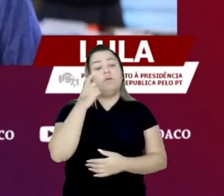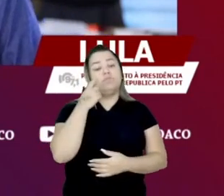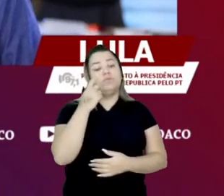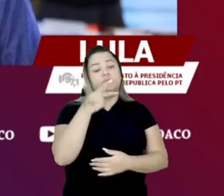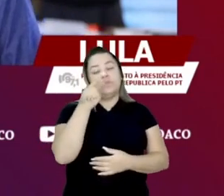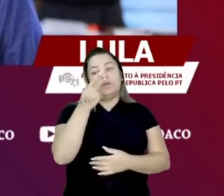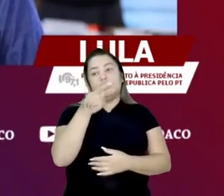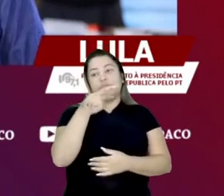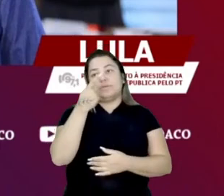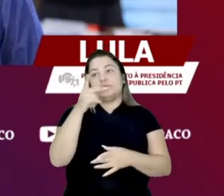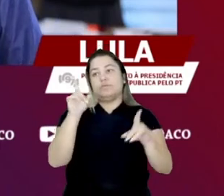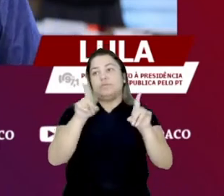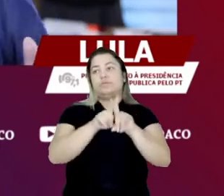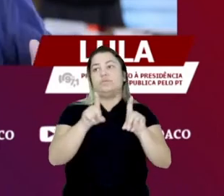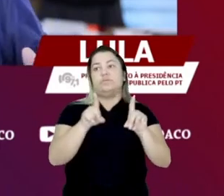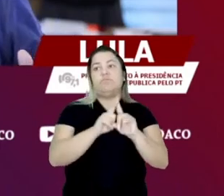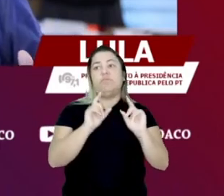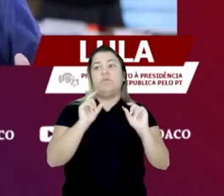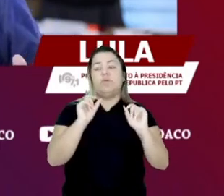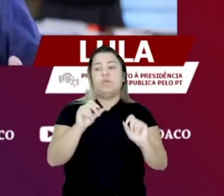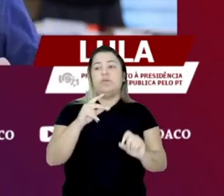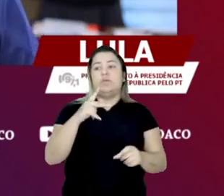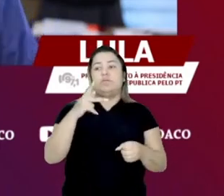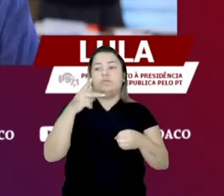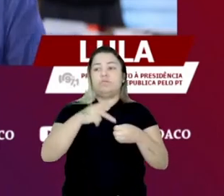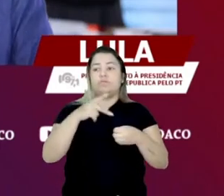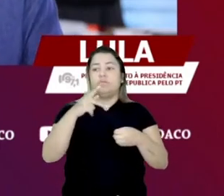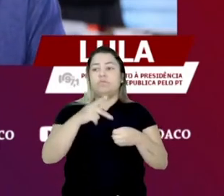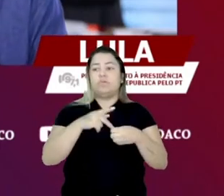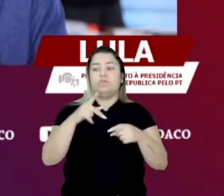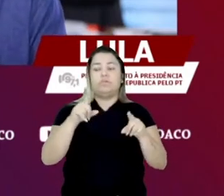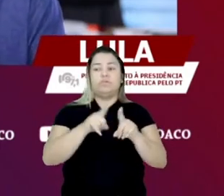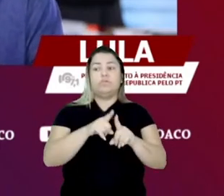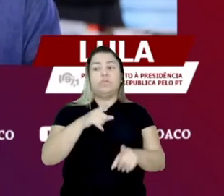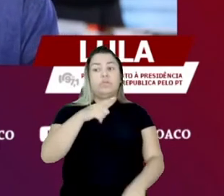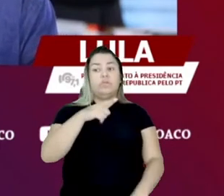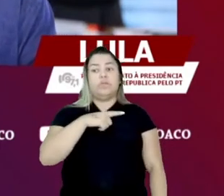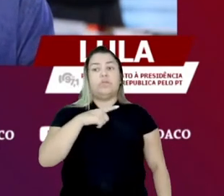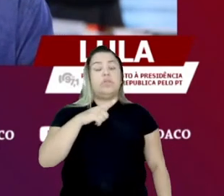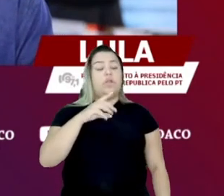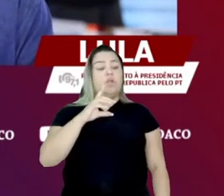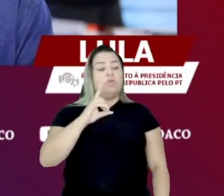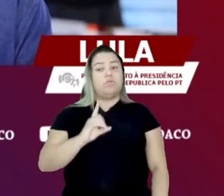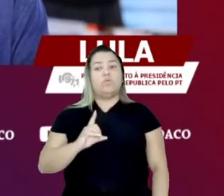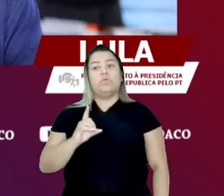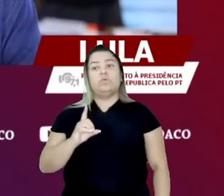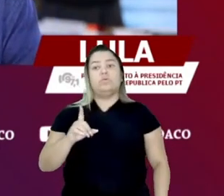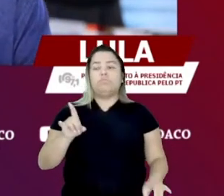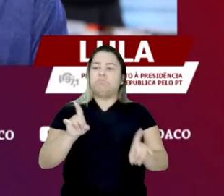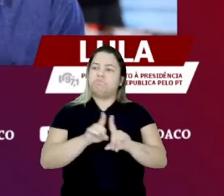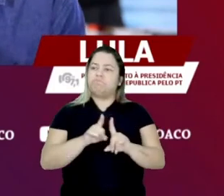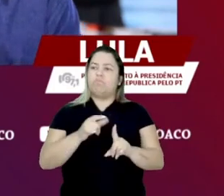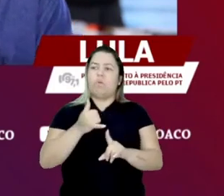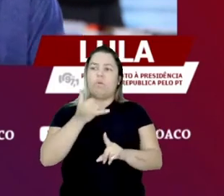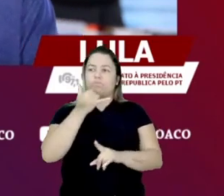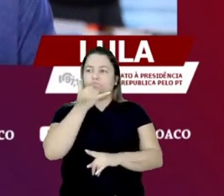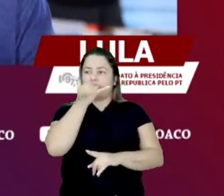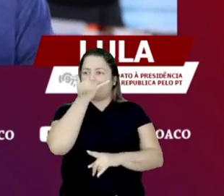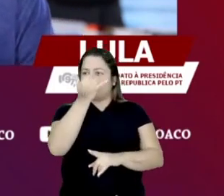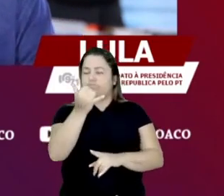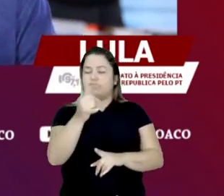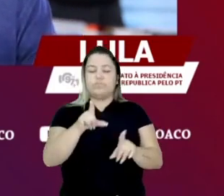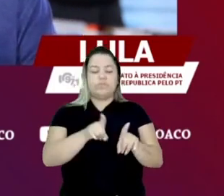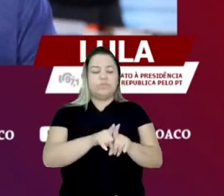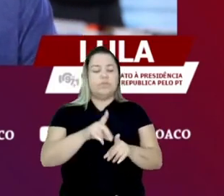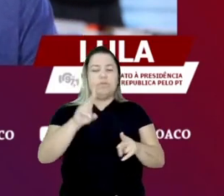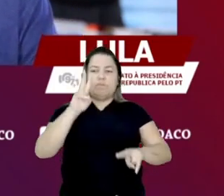preso e tinha que pagar pelo que fez. Agora, a Petrobras, meu caro, você tem que lembrar do seguinte, presta atenção, você que é jovem, que tem a